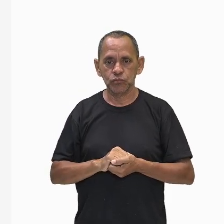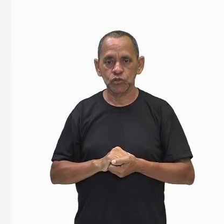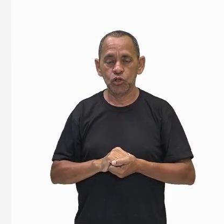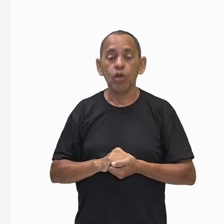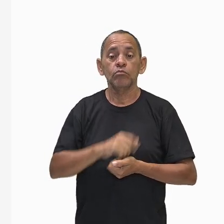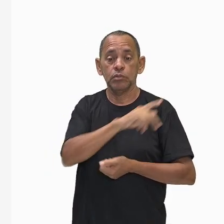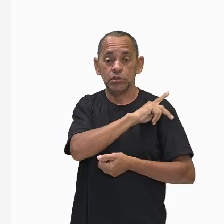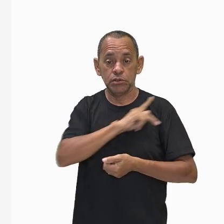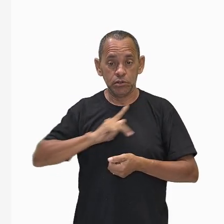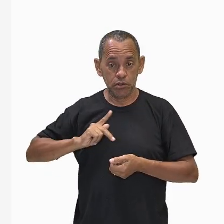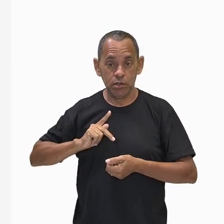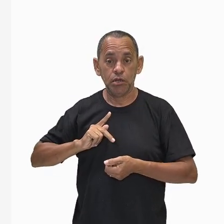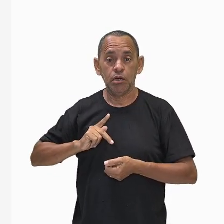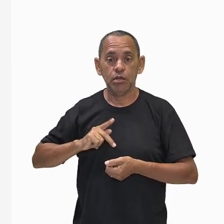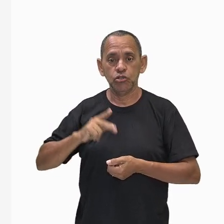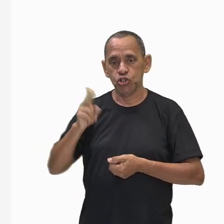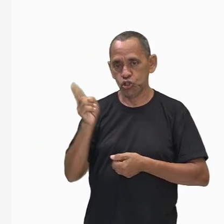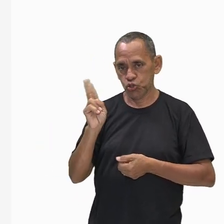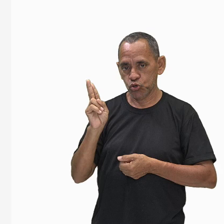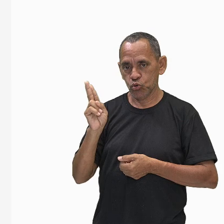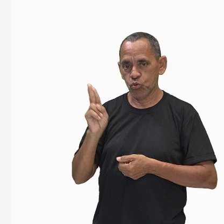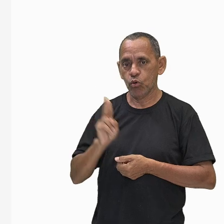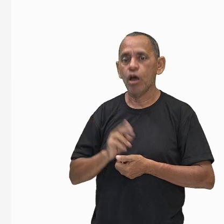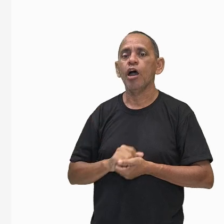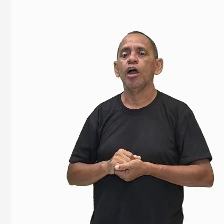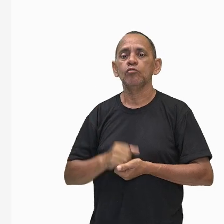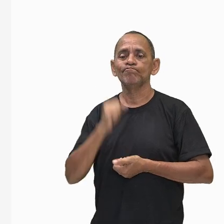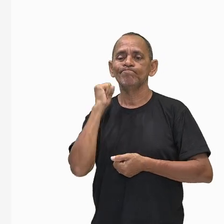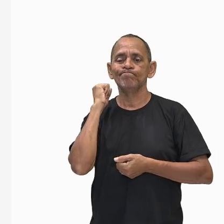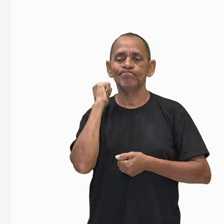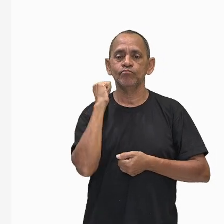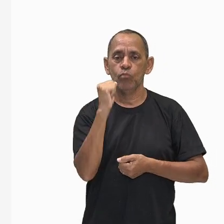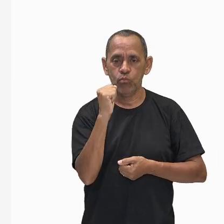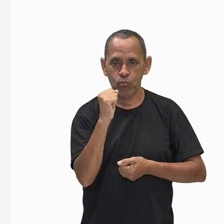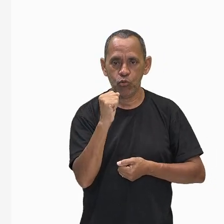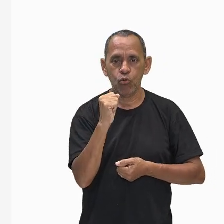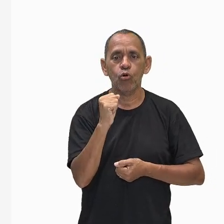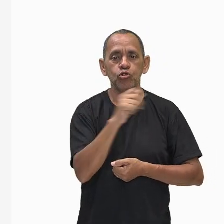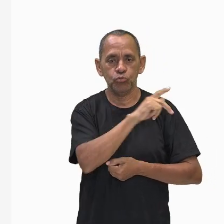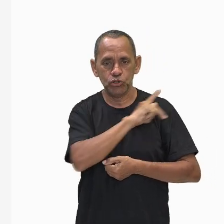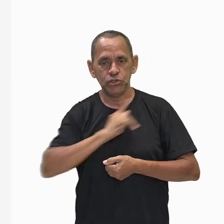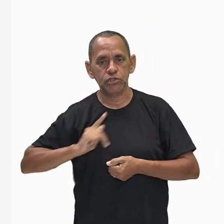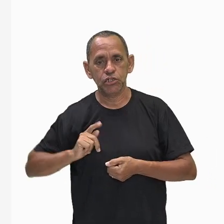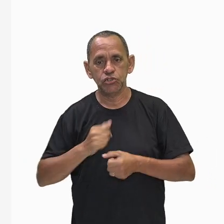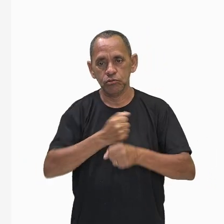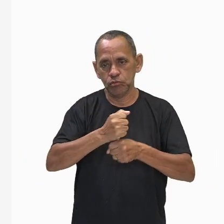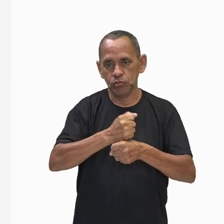presidente uruguaio, Venâncio Flores, foi assassinado em Montevidéu em